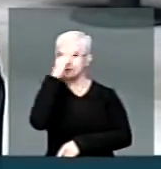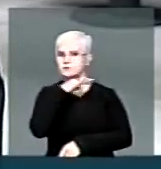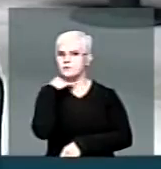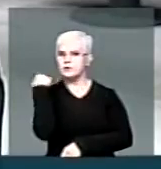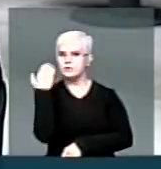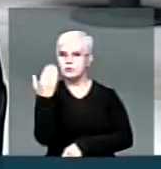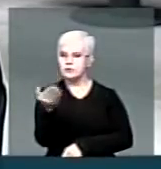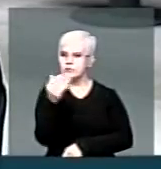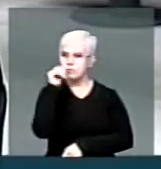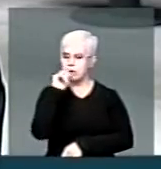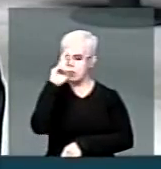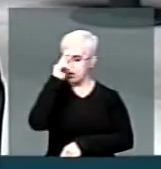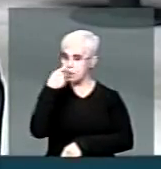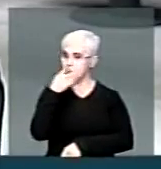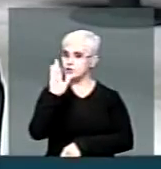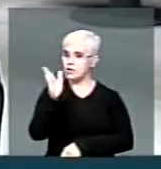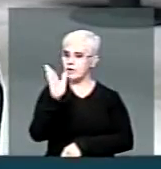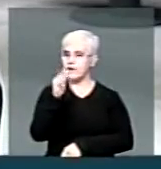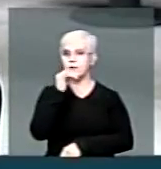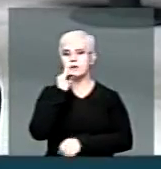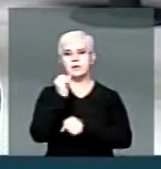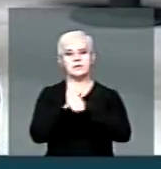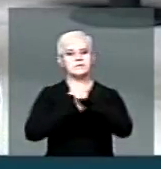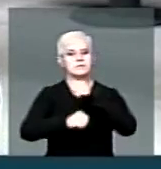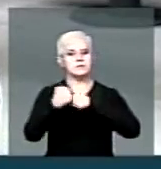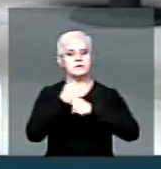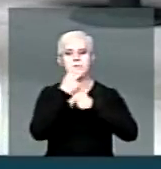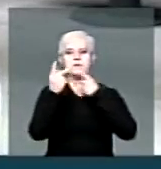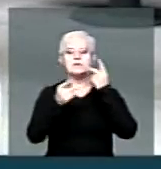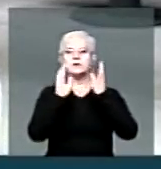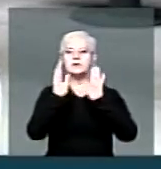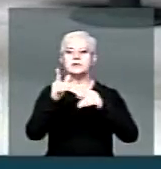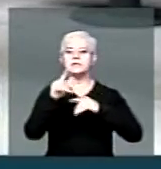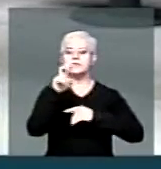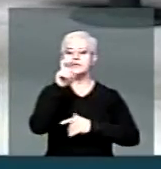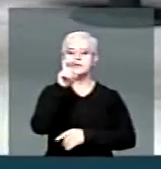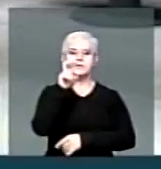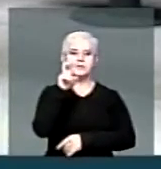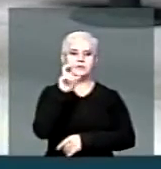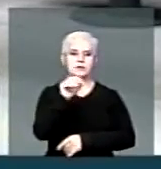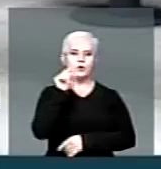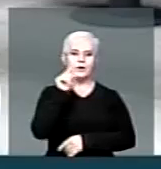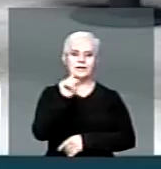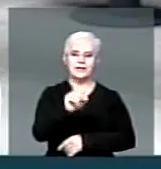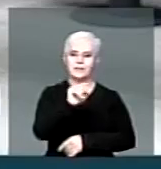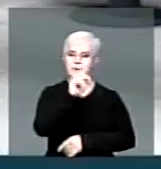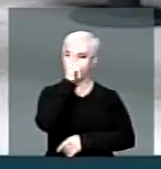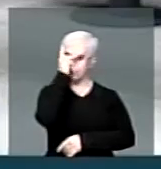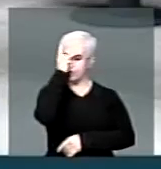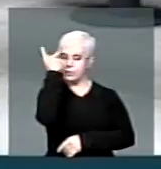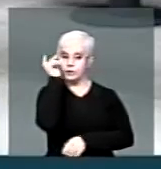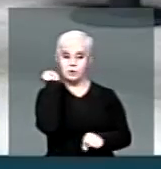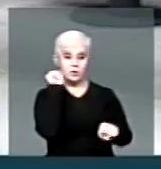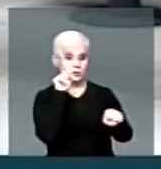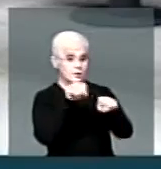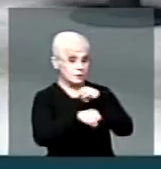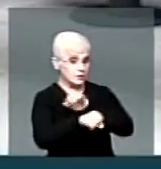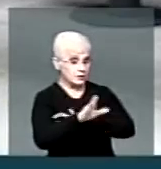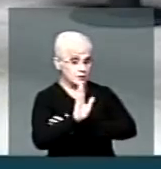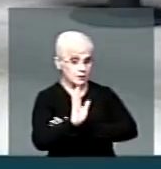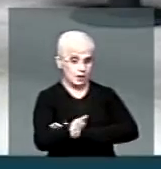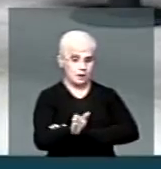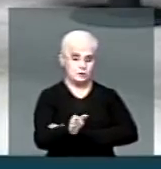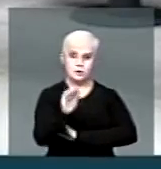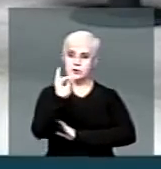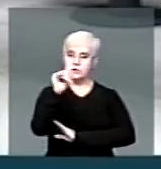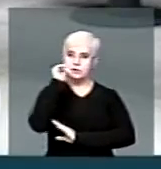se refere, o ano passado, dizem que foram 50 mil brasileiros e brasileiras assassinados. E se